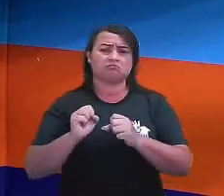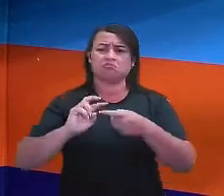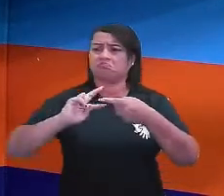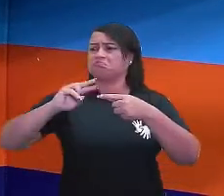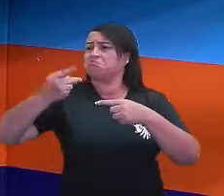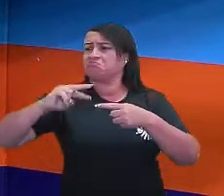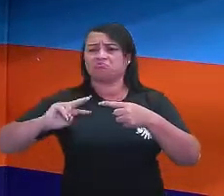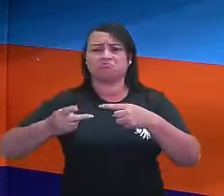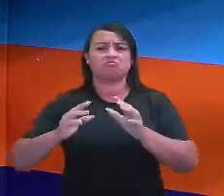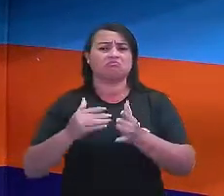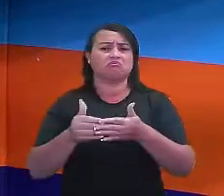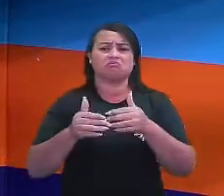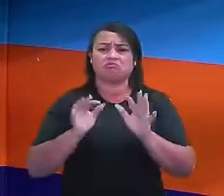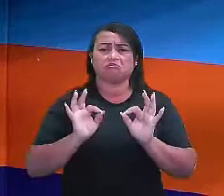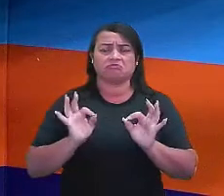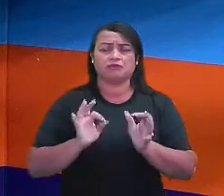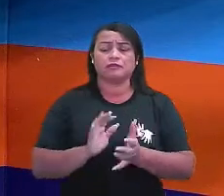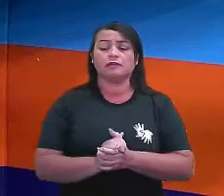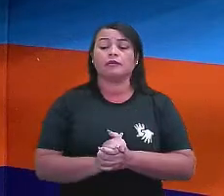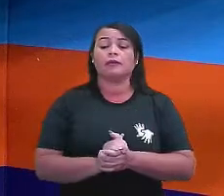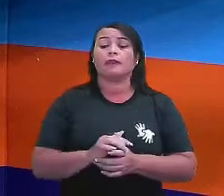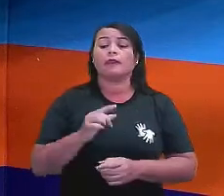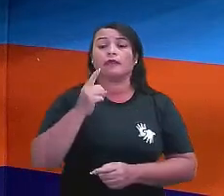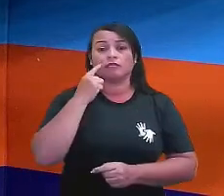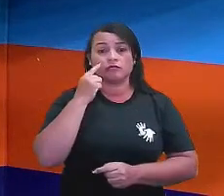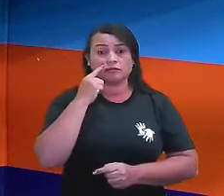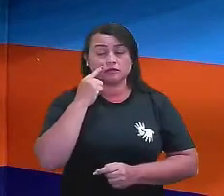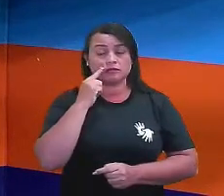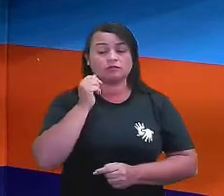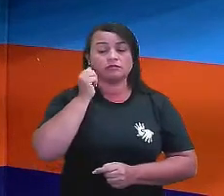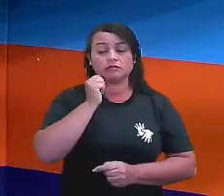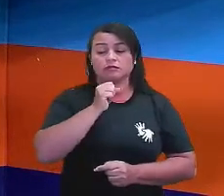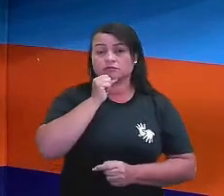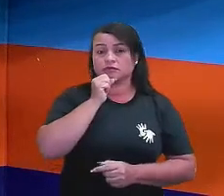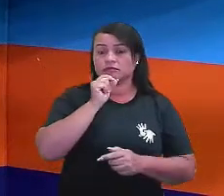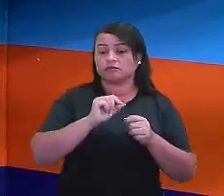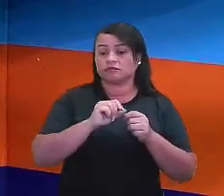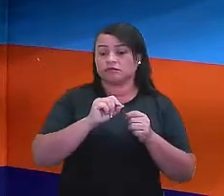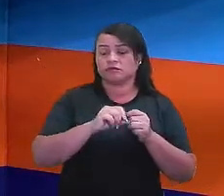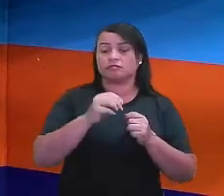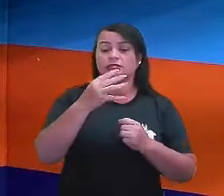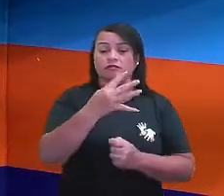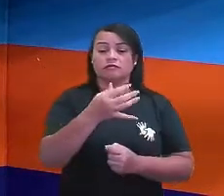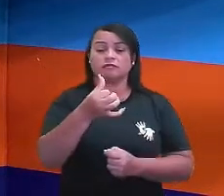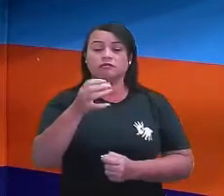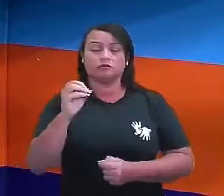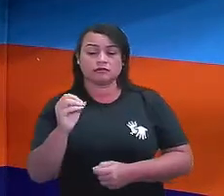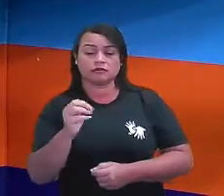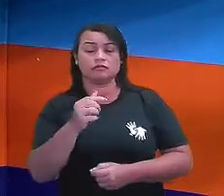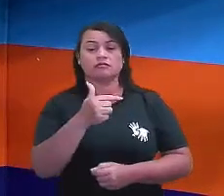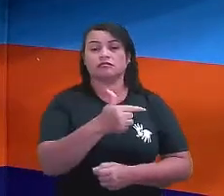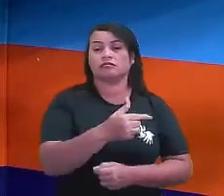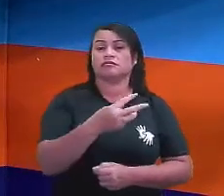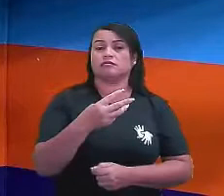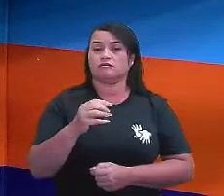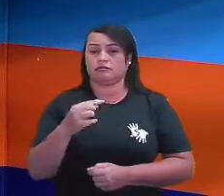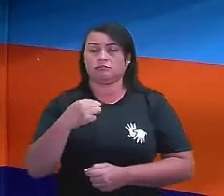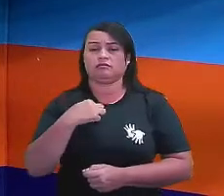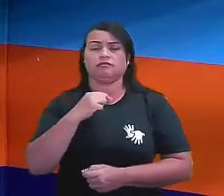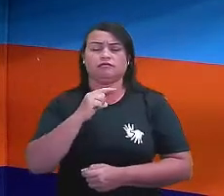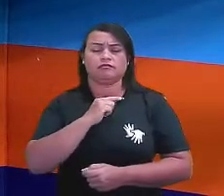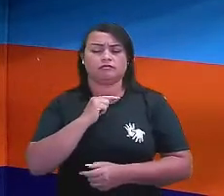vai dar problema. Então, ó, a quantidade que a vovó fez com a quantidade que eu já tinha. E aí a gente segue normalmente,